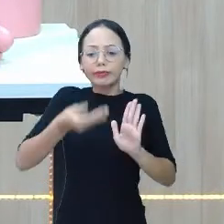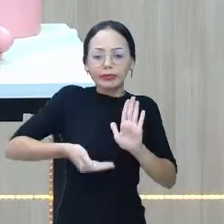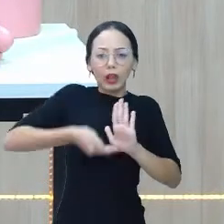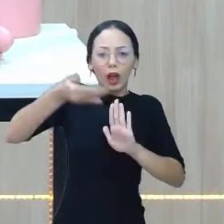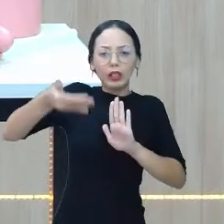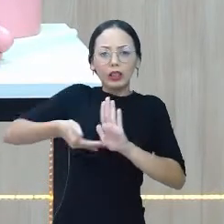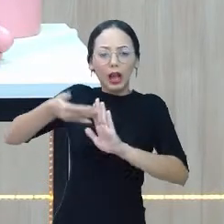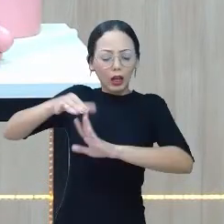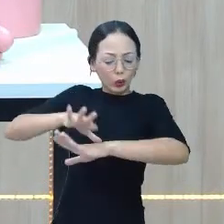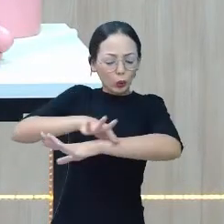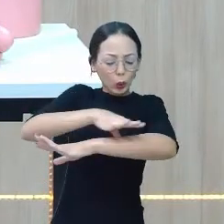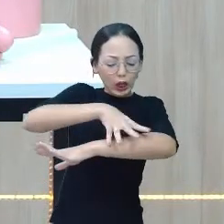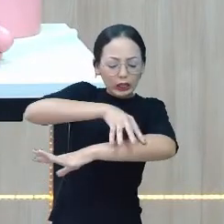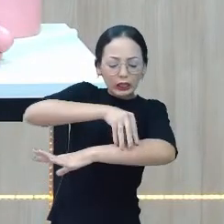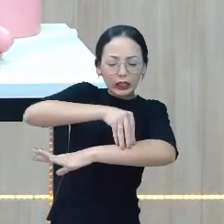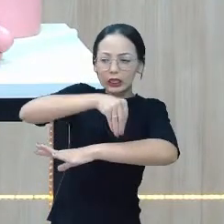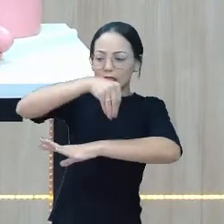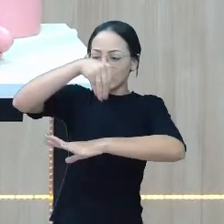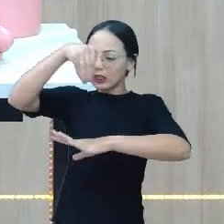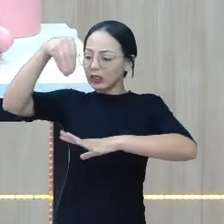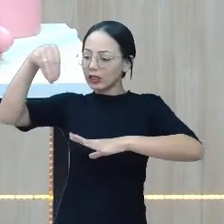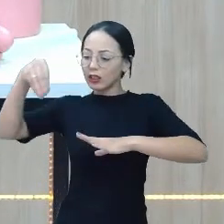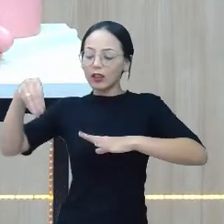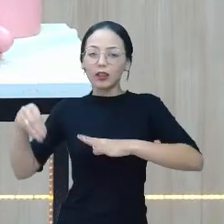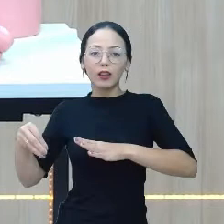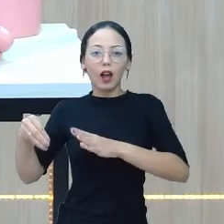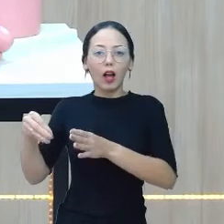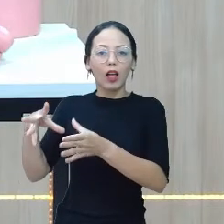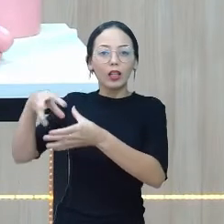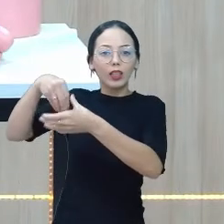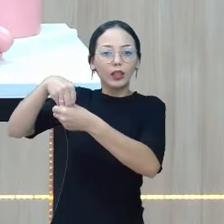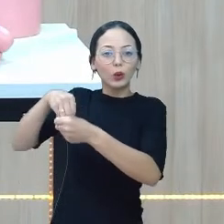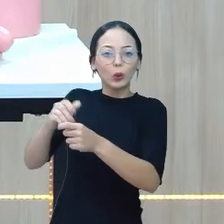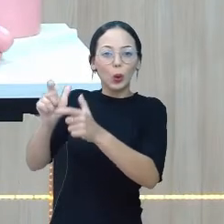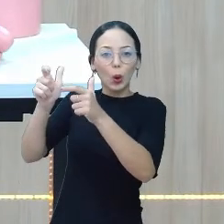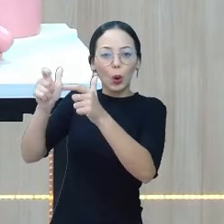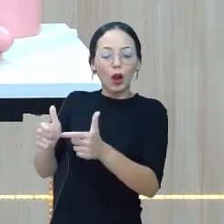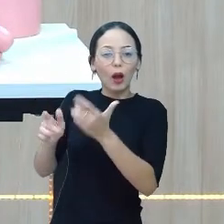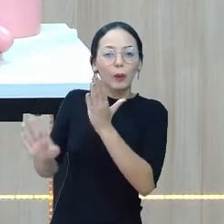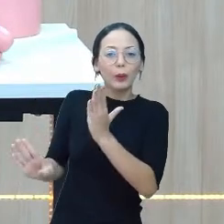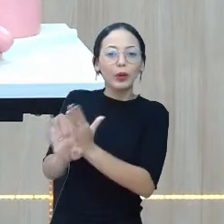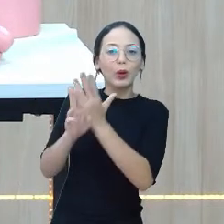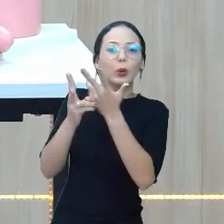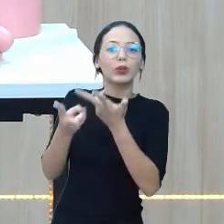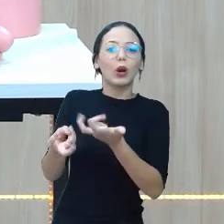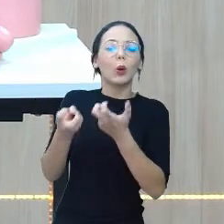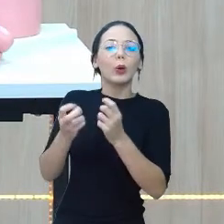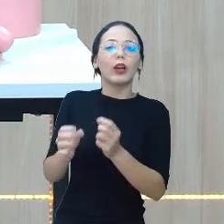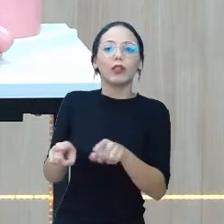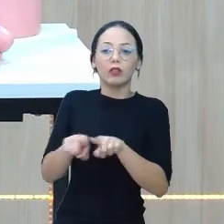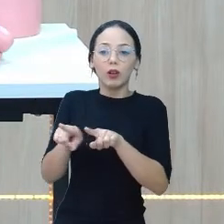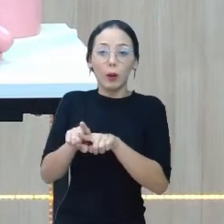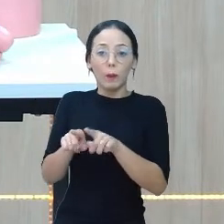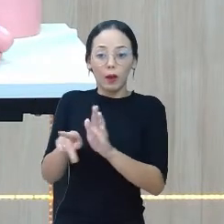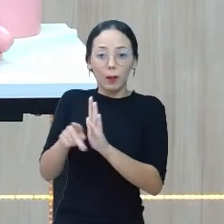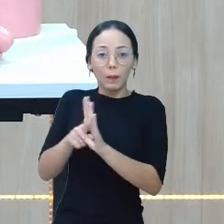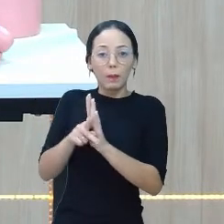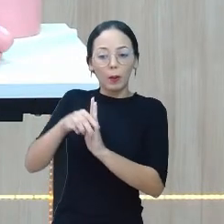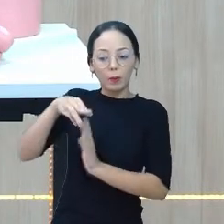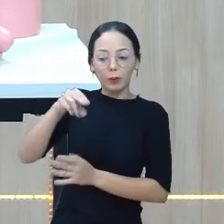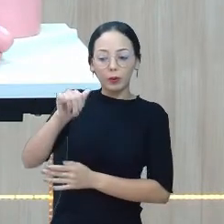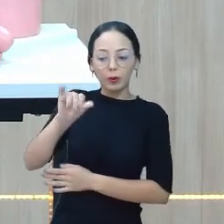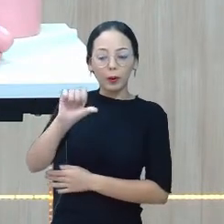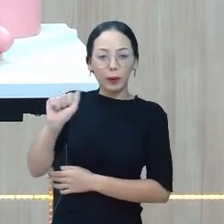retirado toda a pele do nosso corpo e colocado em um local, a gente vai ver um maior volume e também uma maior massa,